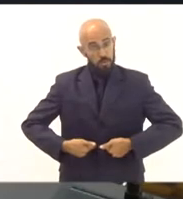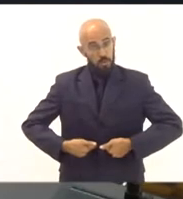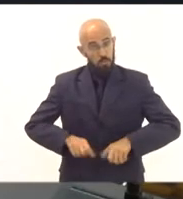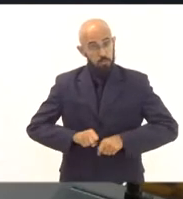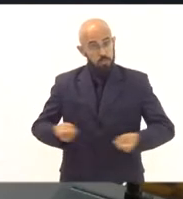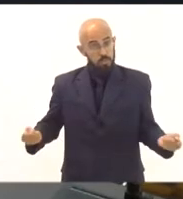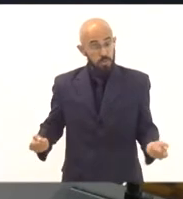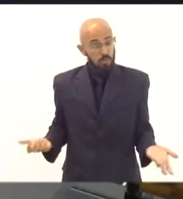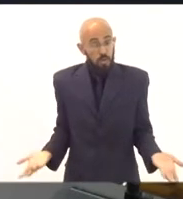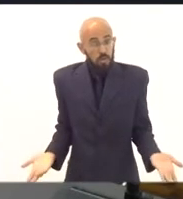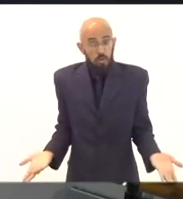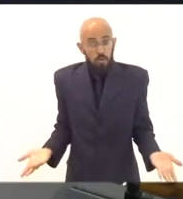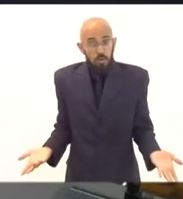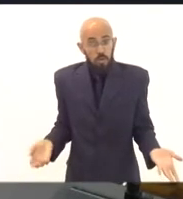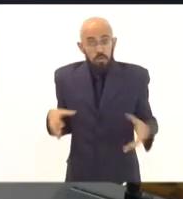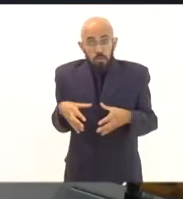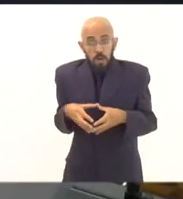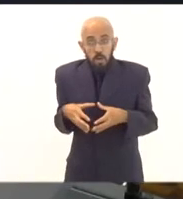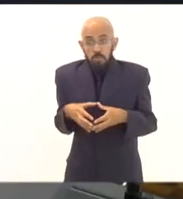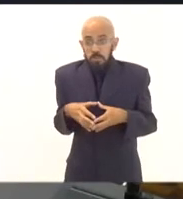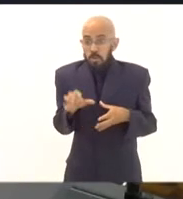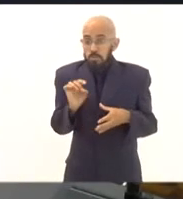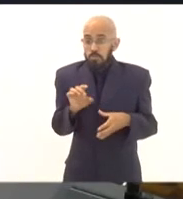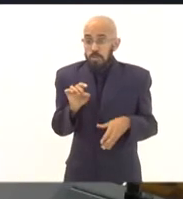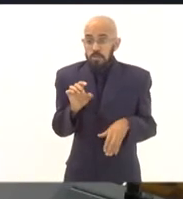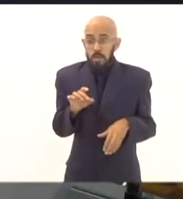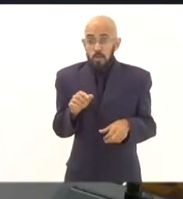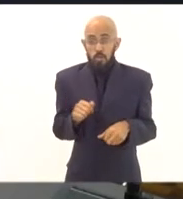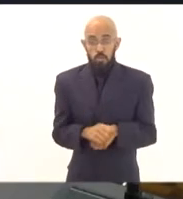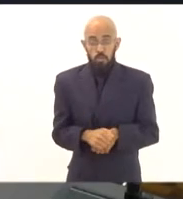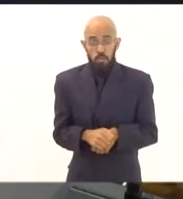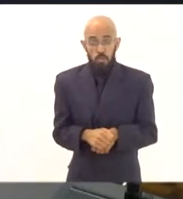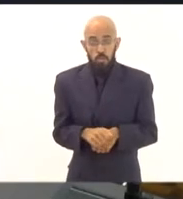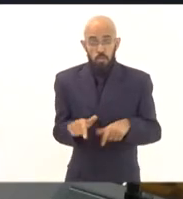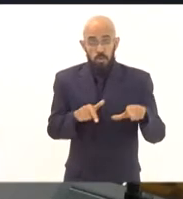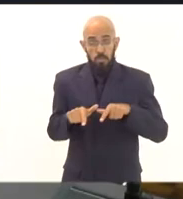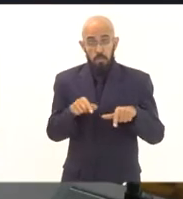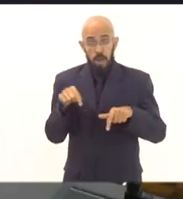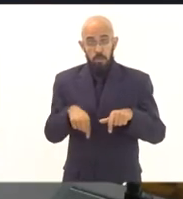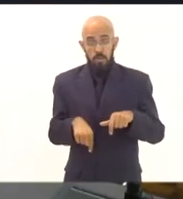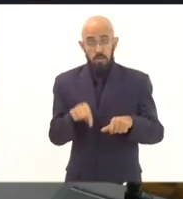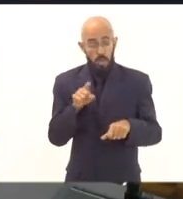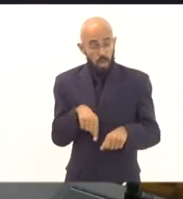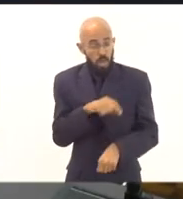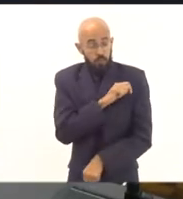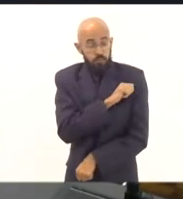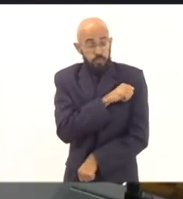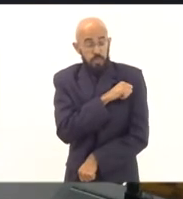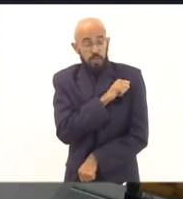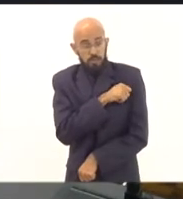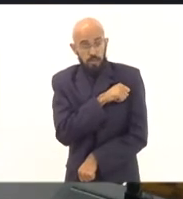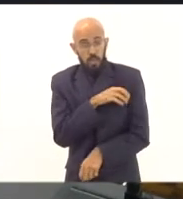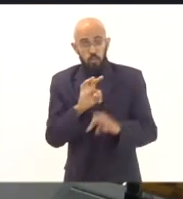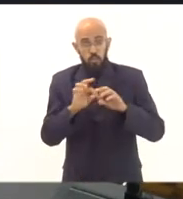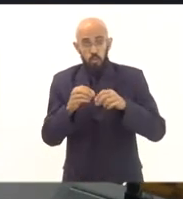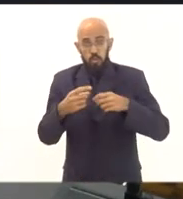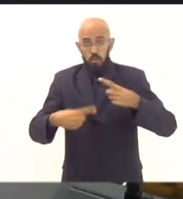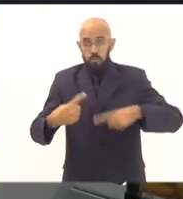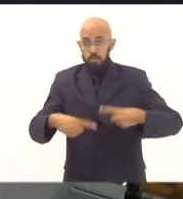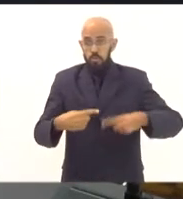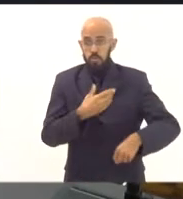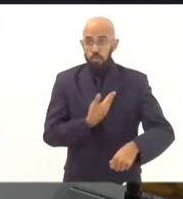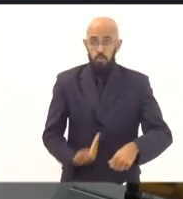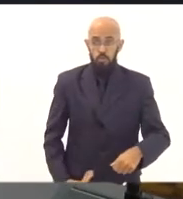possível isso daqui é uma condição especial o trabalho dessa casa é fiscalizar toda a política do governo